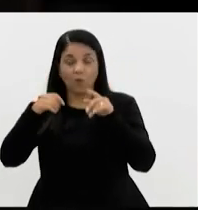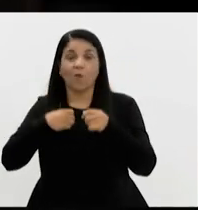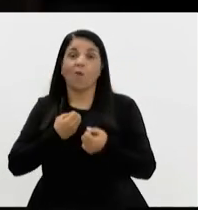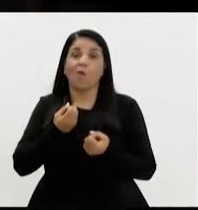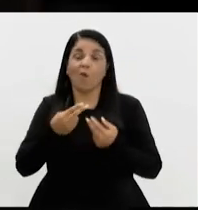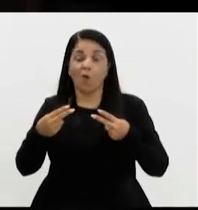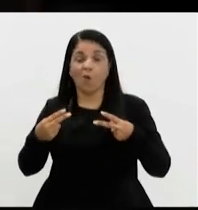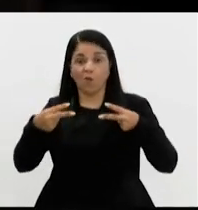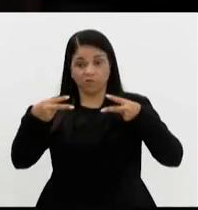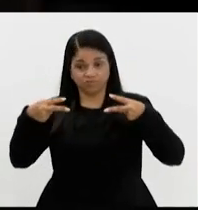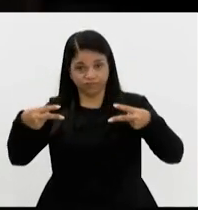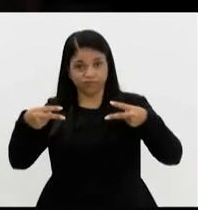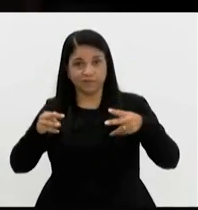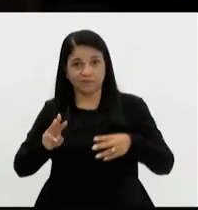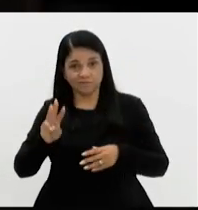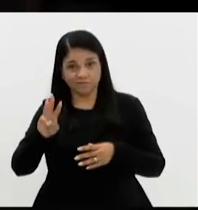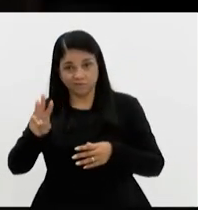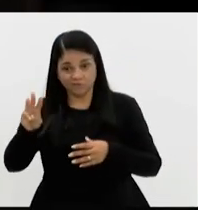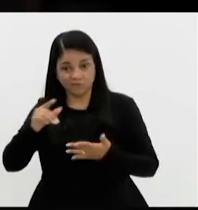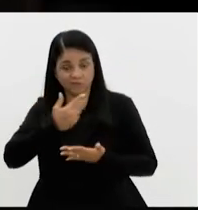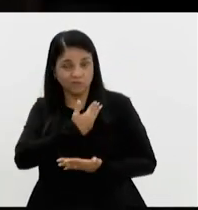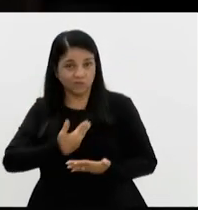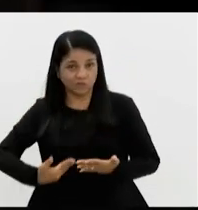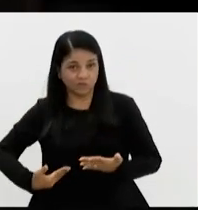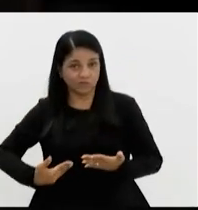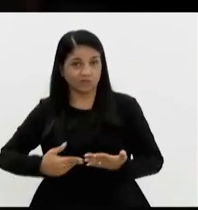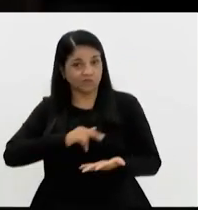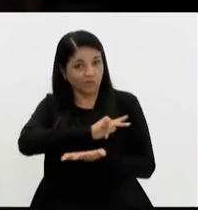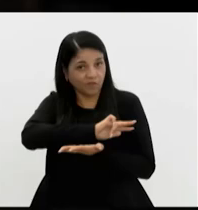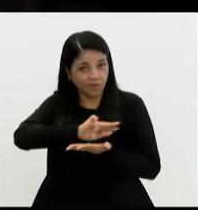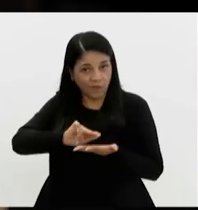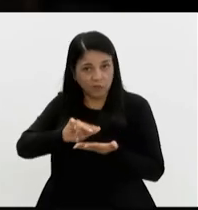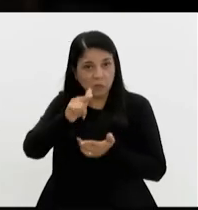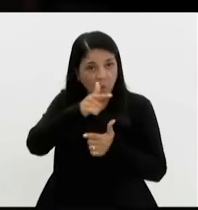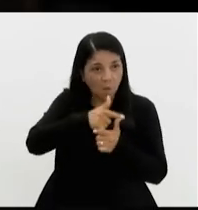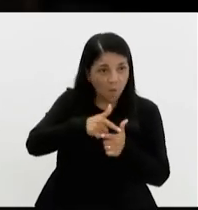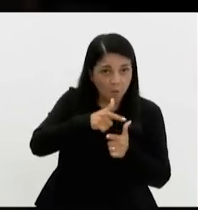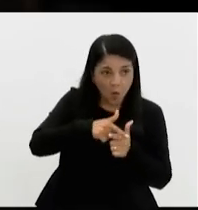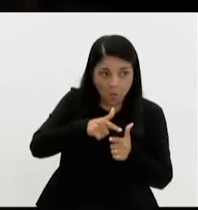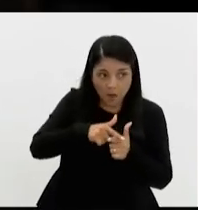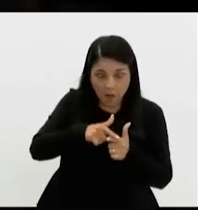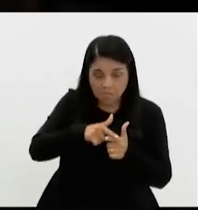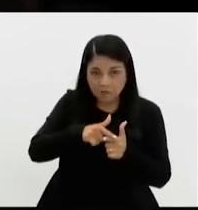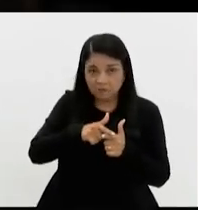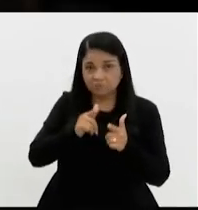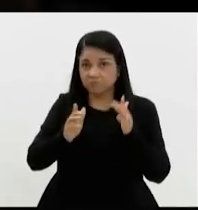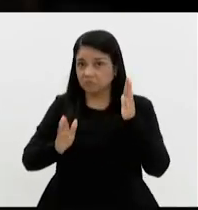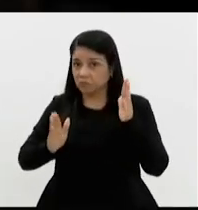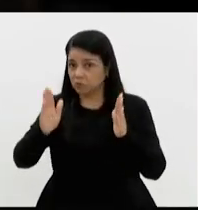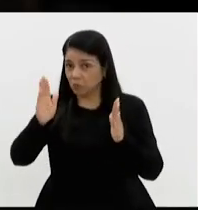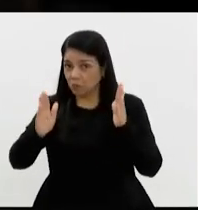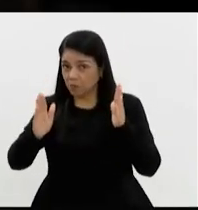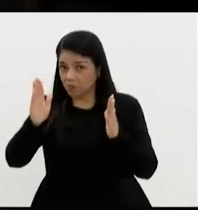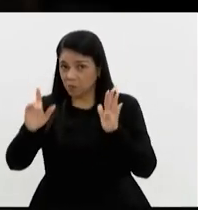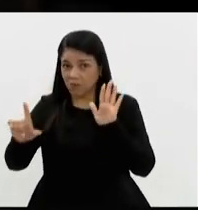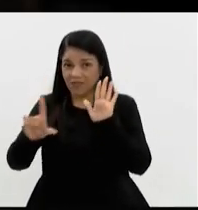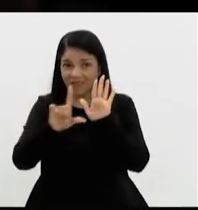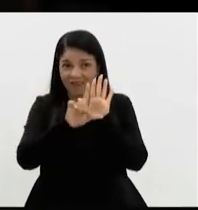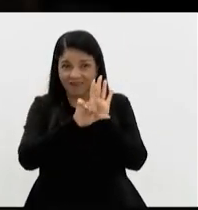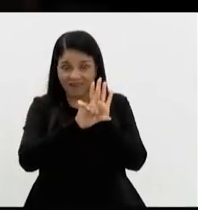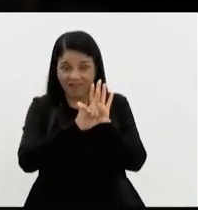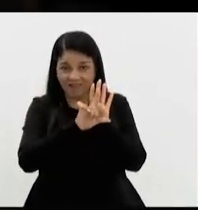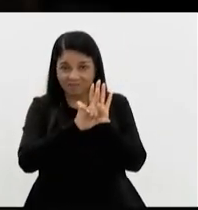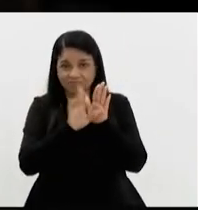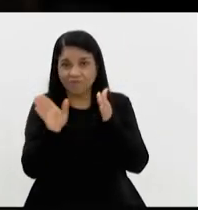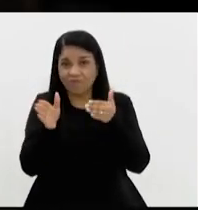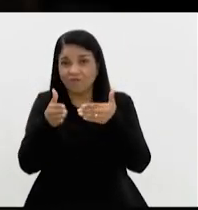dos vários órgãos públicos se isso seria um problema nesse período que a lei Veda e nós sempre tivemos